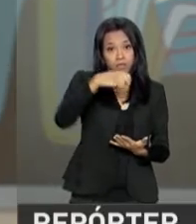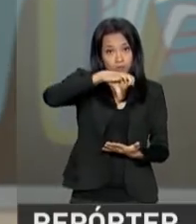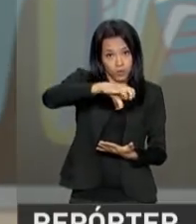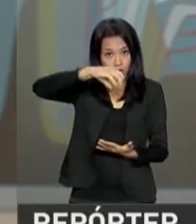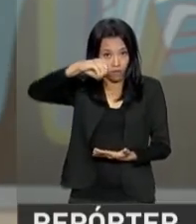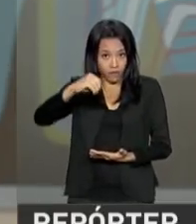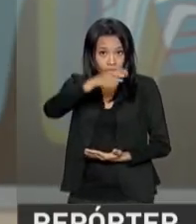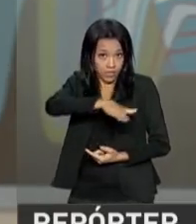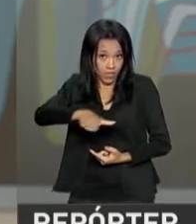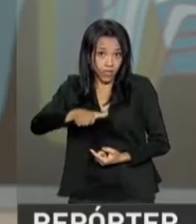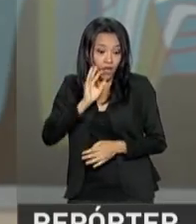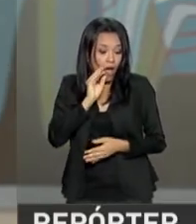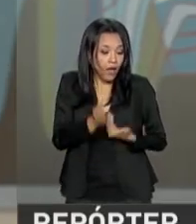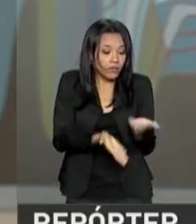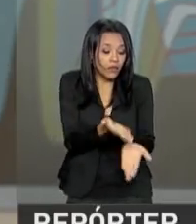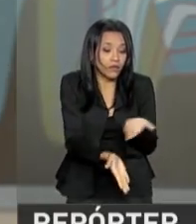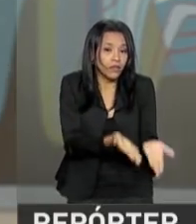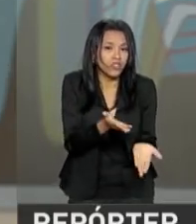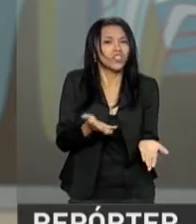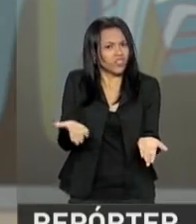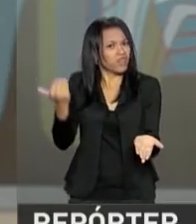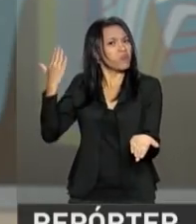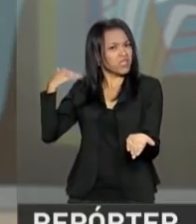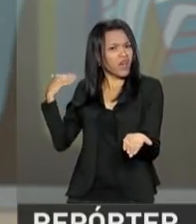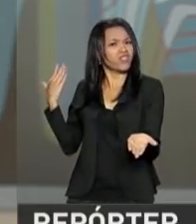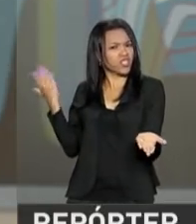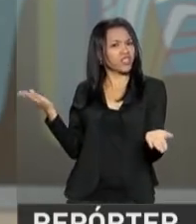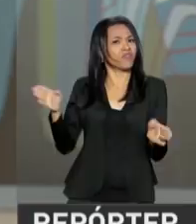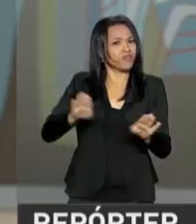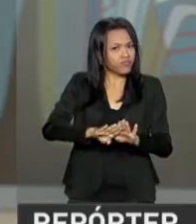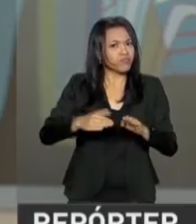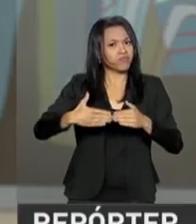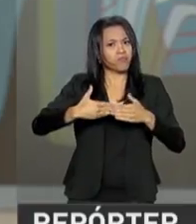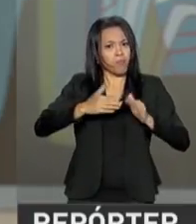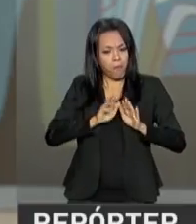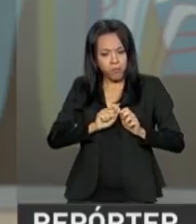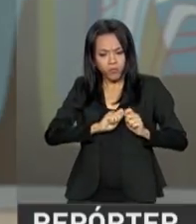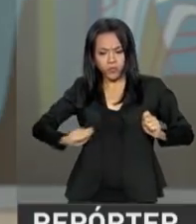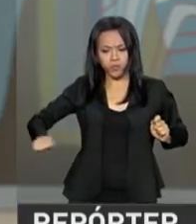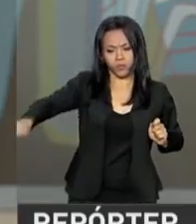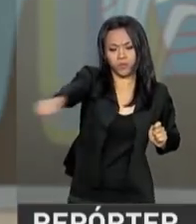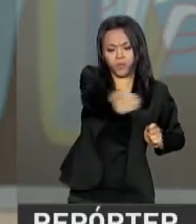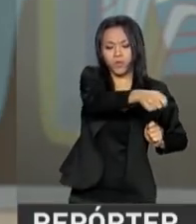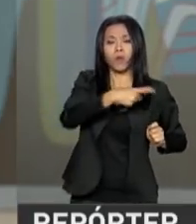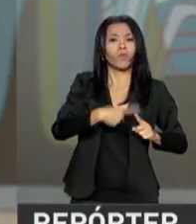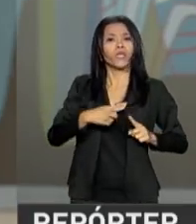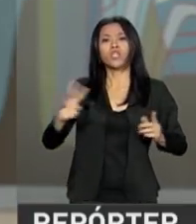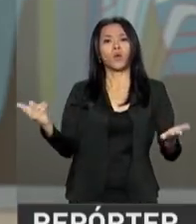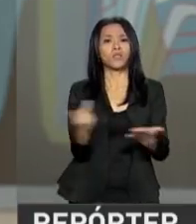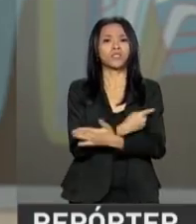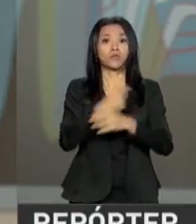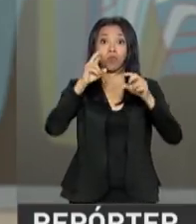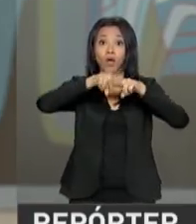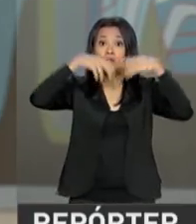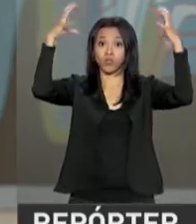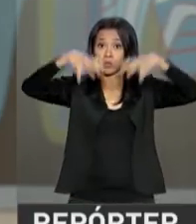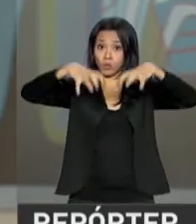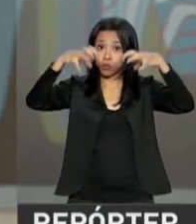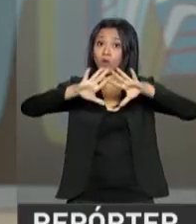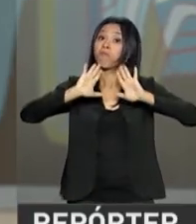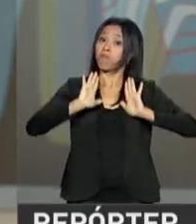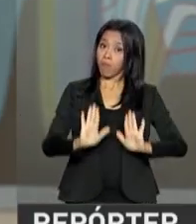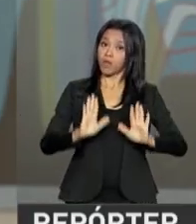e já havia sido interditada em janeiro do ano passado devido a estragos causados pela chuva mas foi